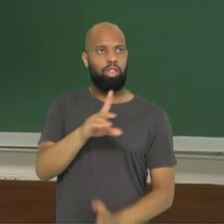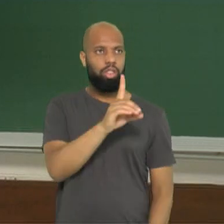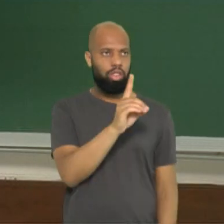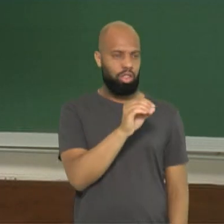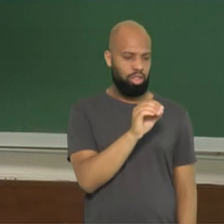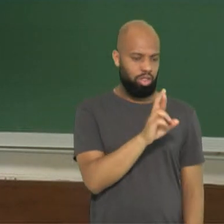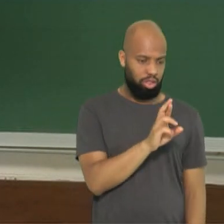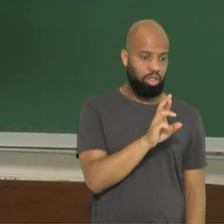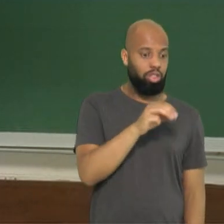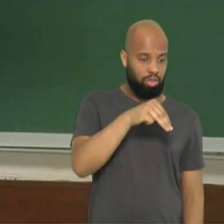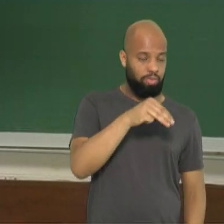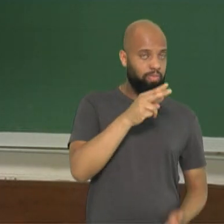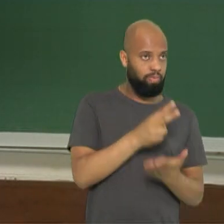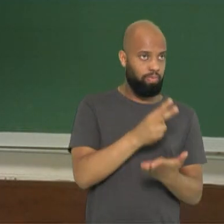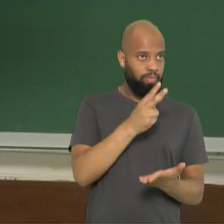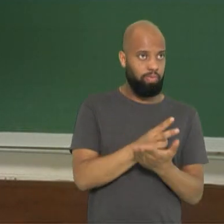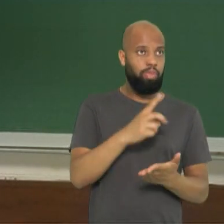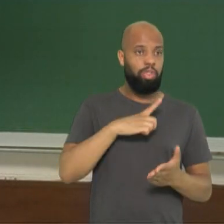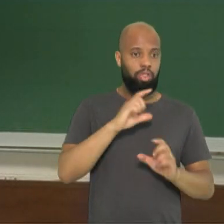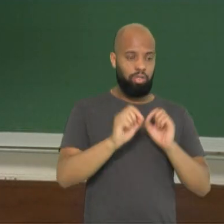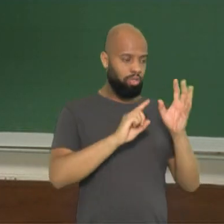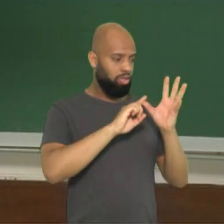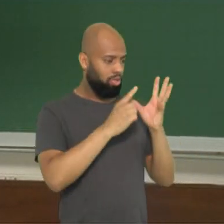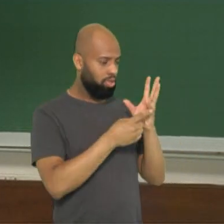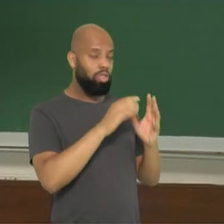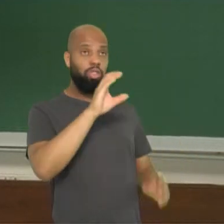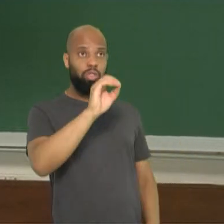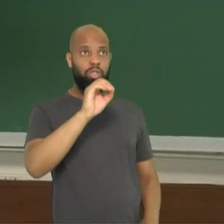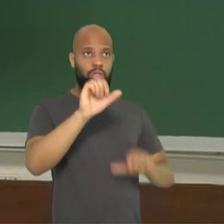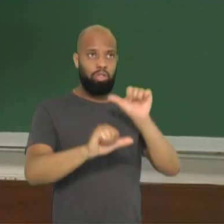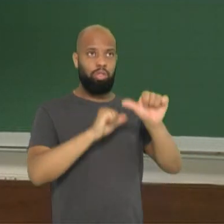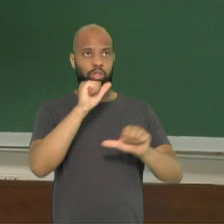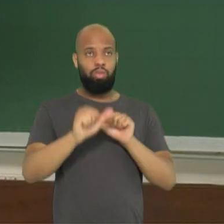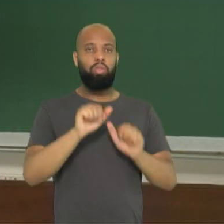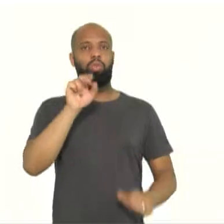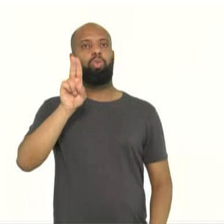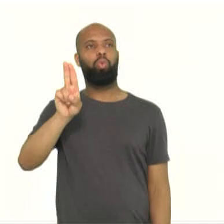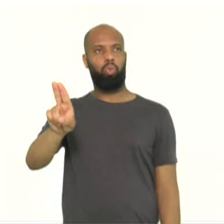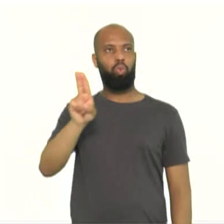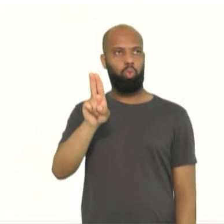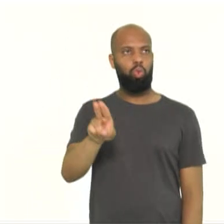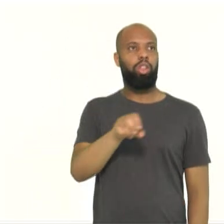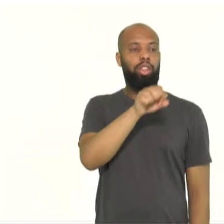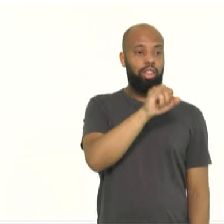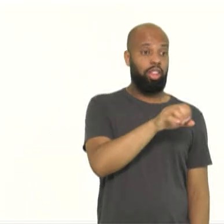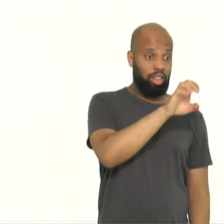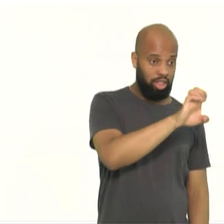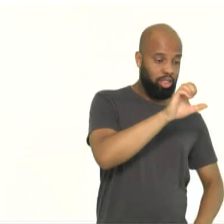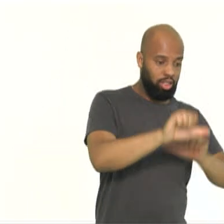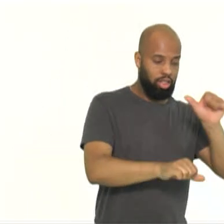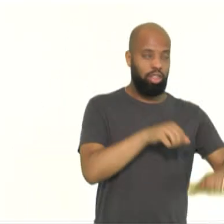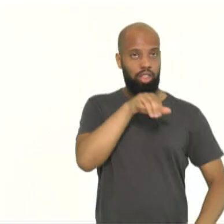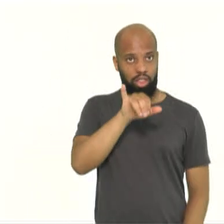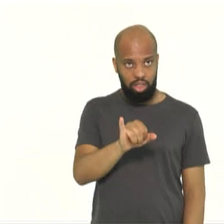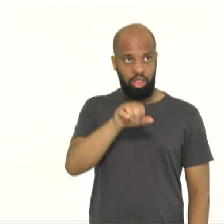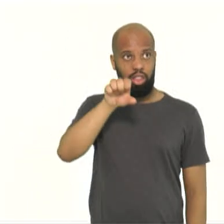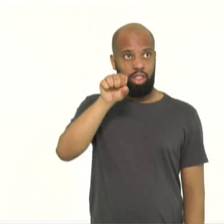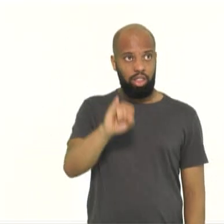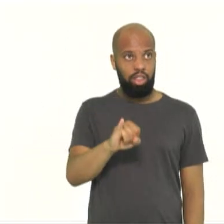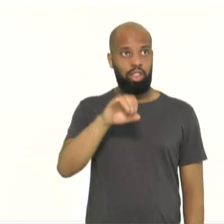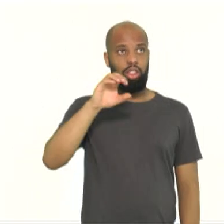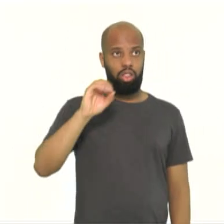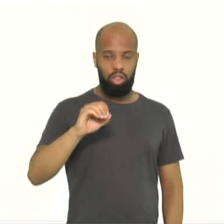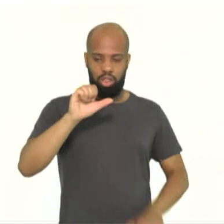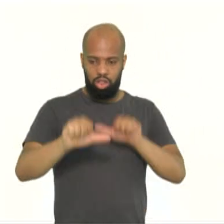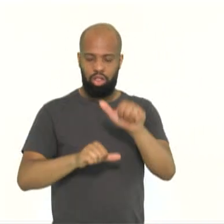Nós temos a vogal O. E a vogal O nós vamos mudar pela vogal U. Então, ao invés de dormindo, que seria